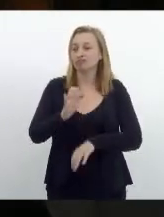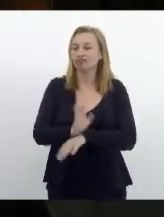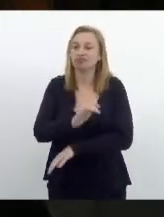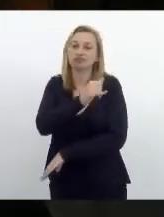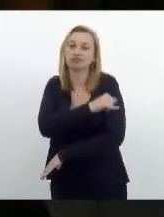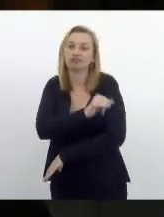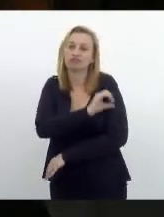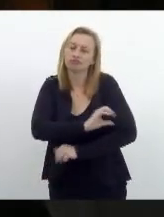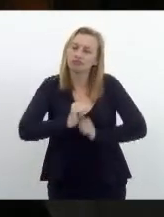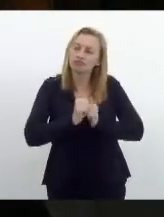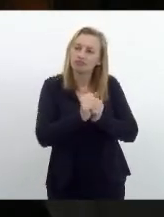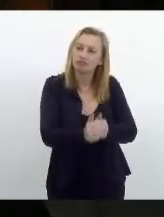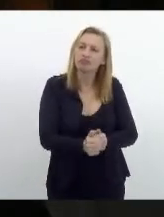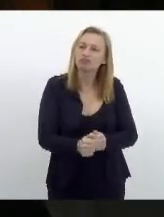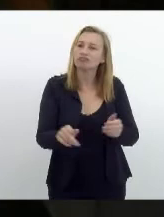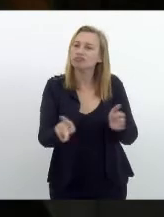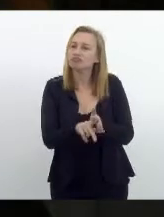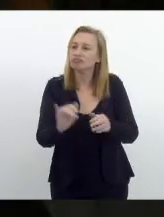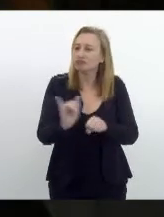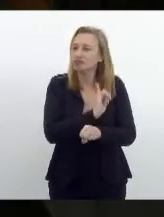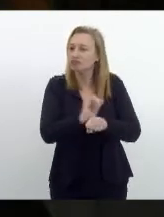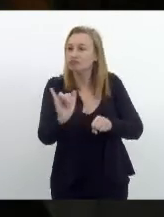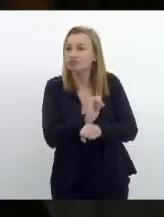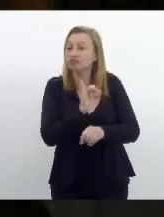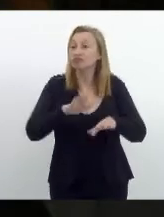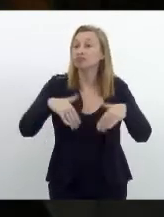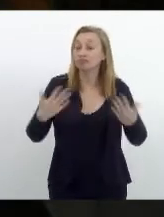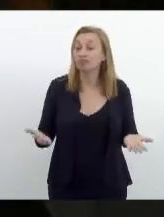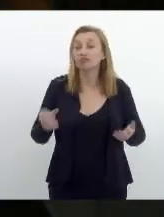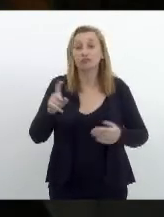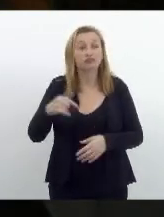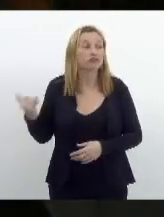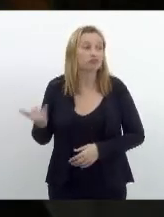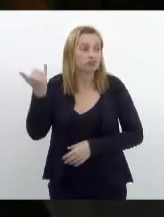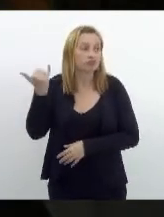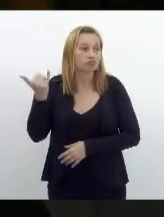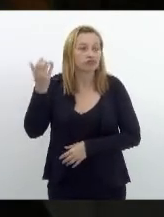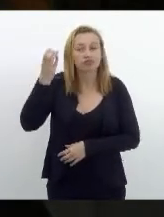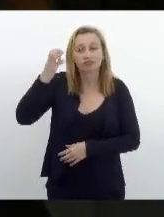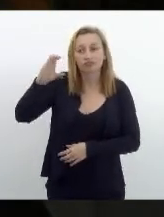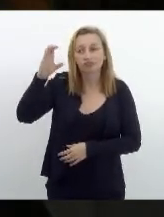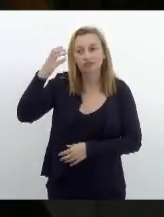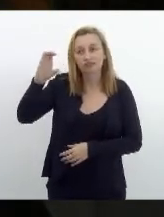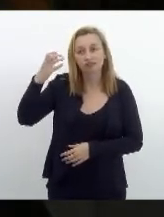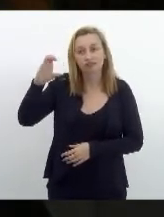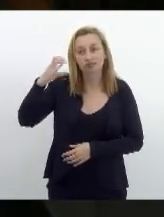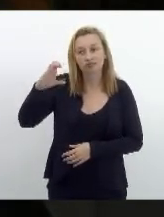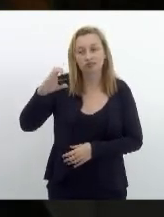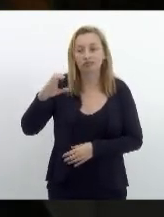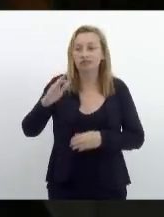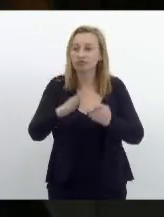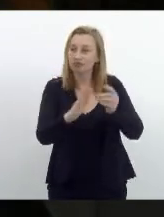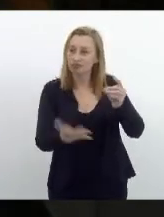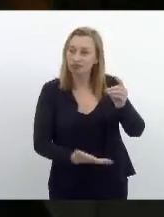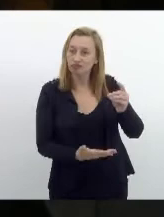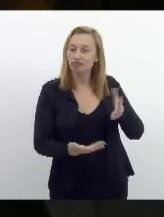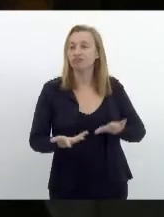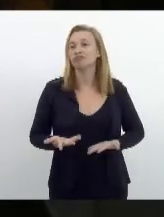Janeiro, acompanhando os projetos estratégicos. Então, hoje foi muito importante que Niterói prestou essa